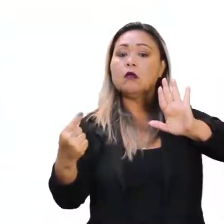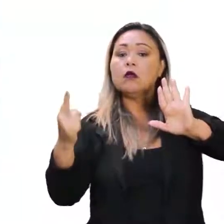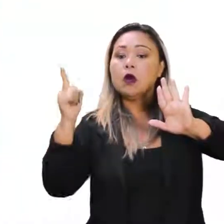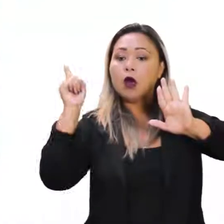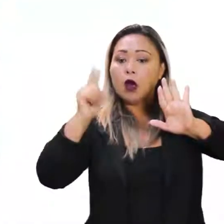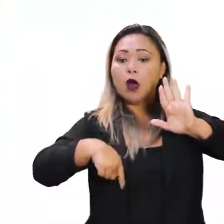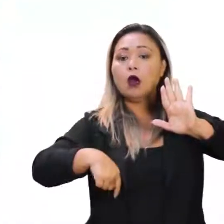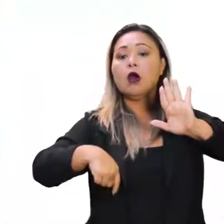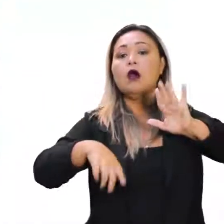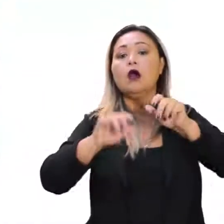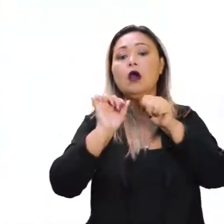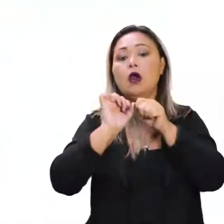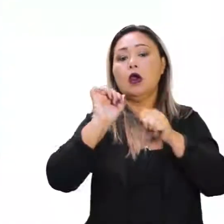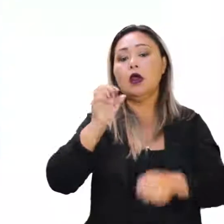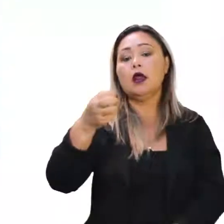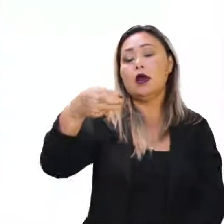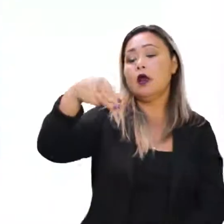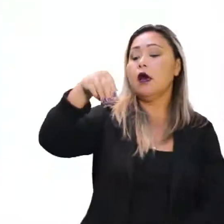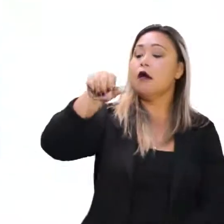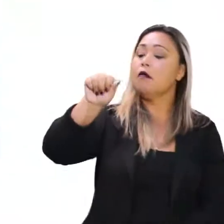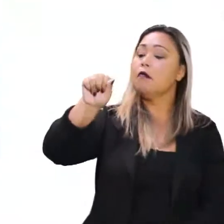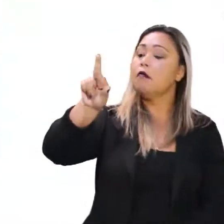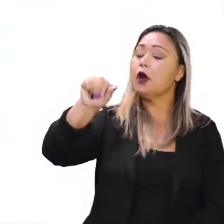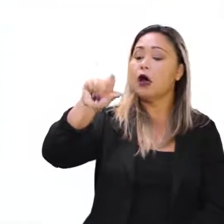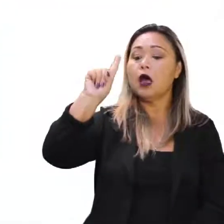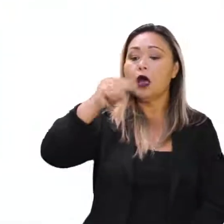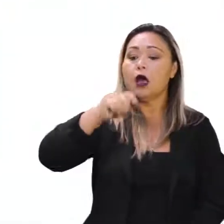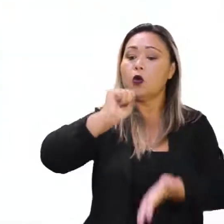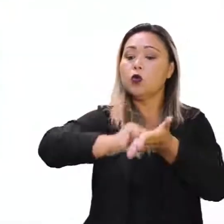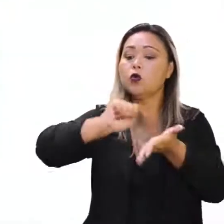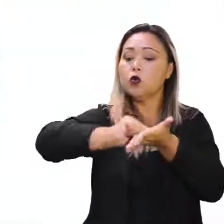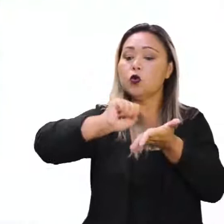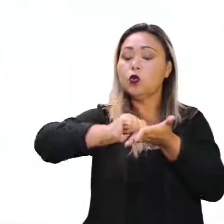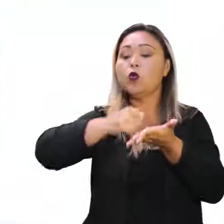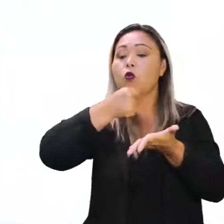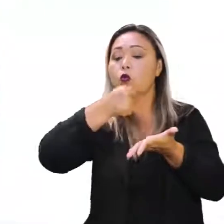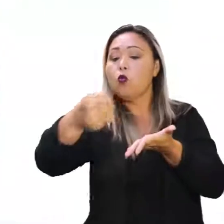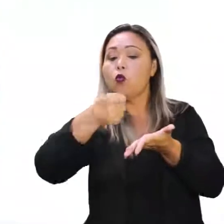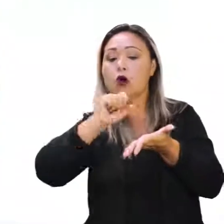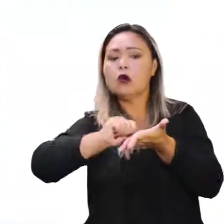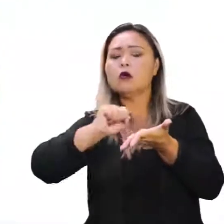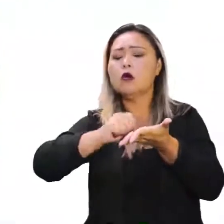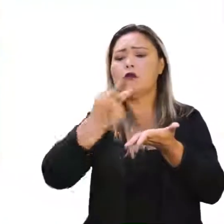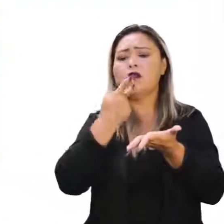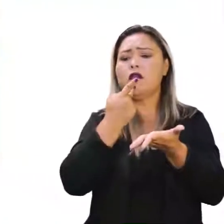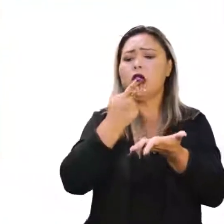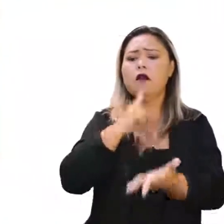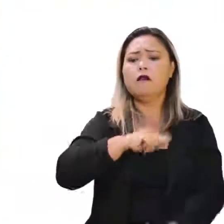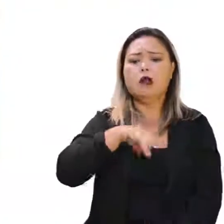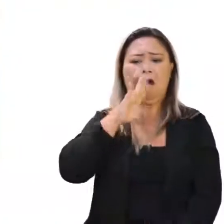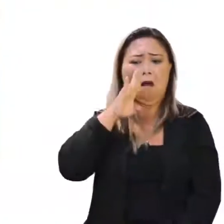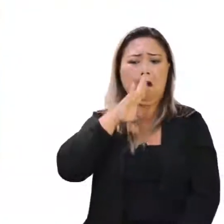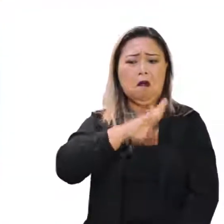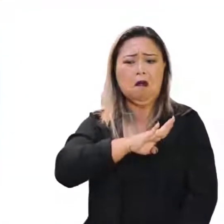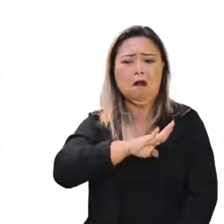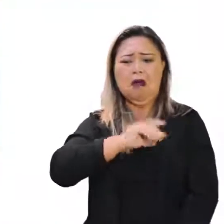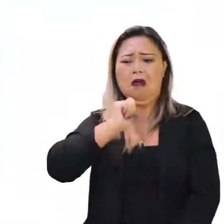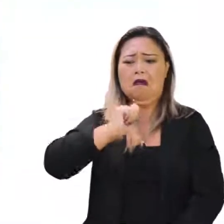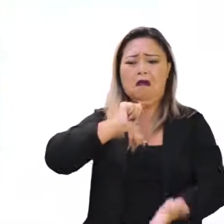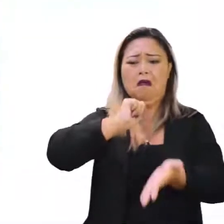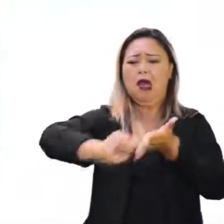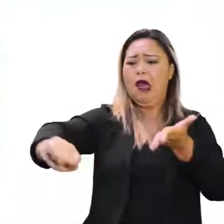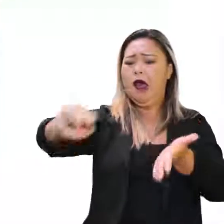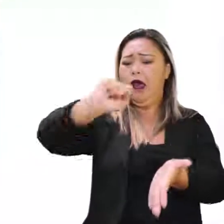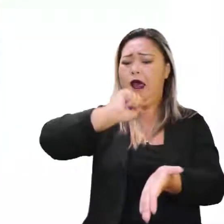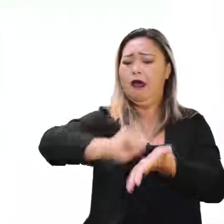era um escritor, era um jornalista, e que quando ele falava, ele era bastante cruel com as pessoas, ele descia lenha